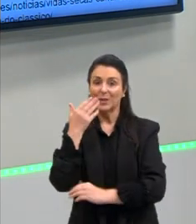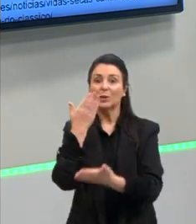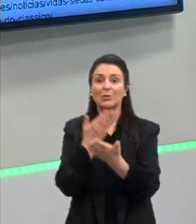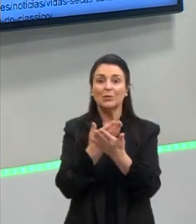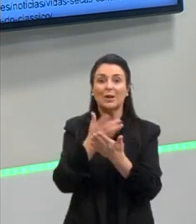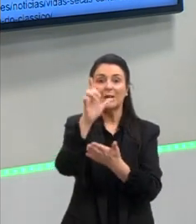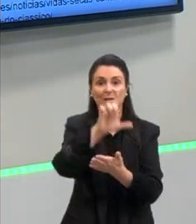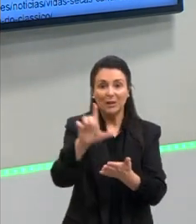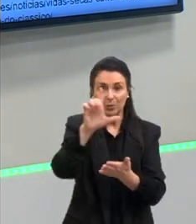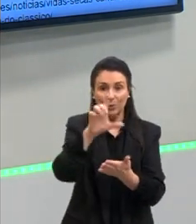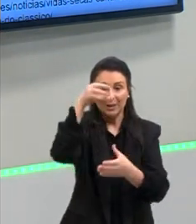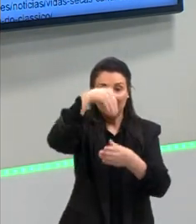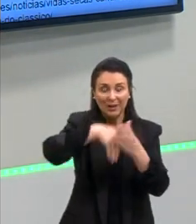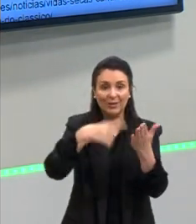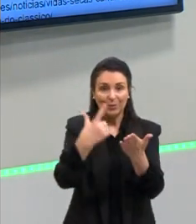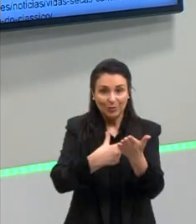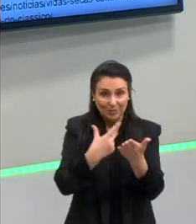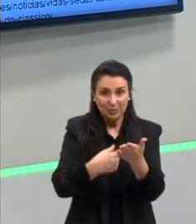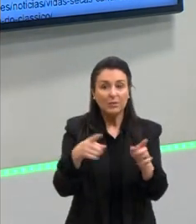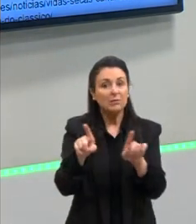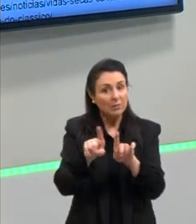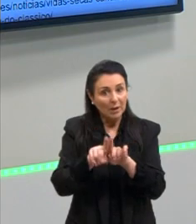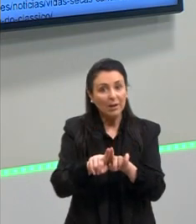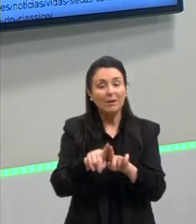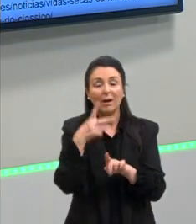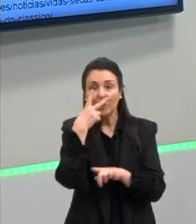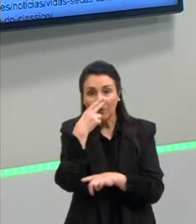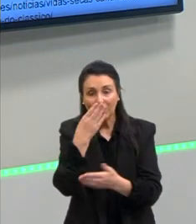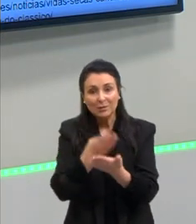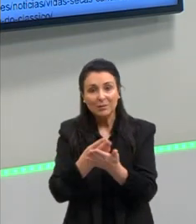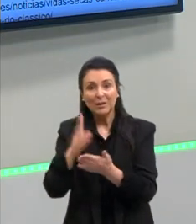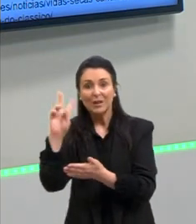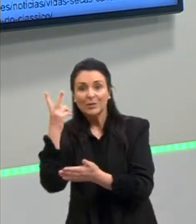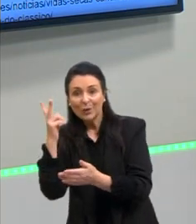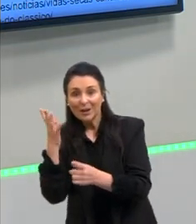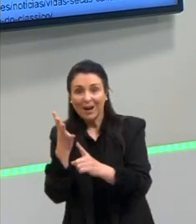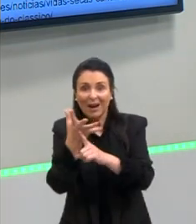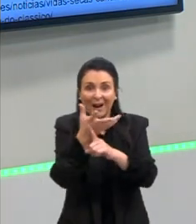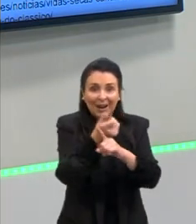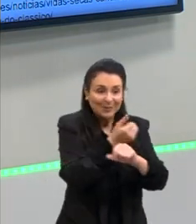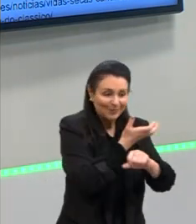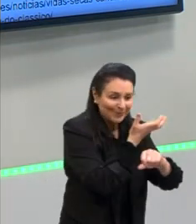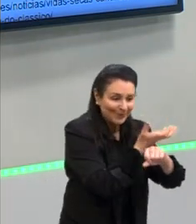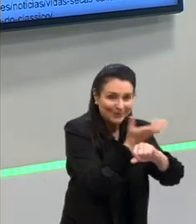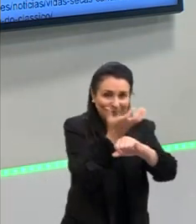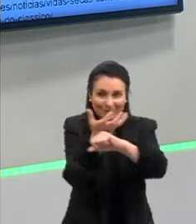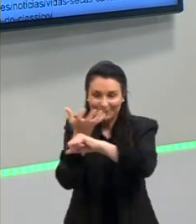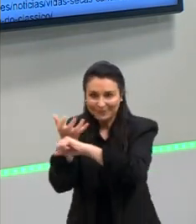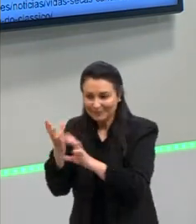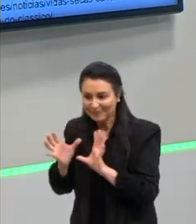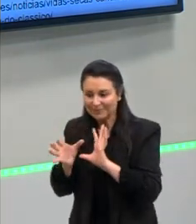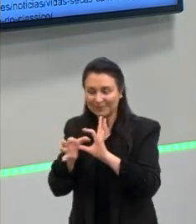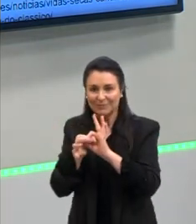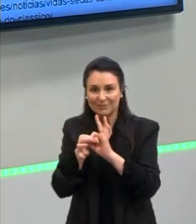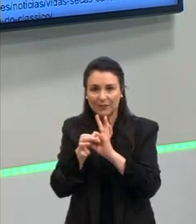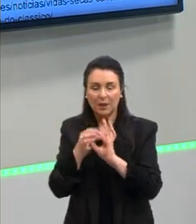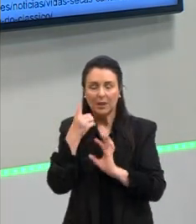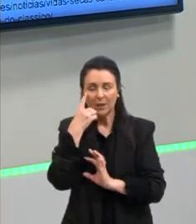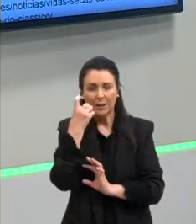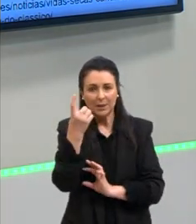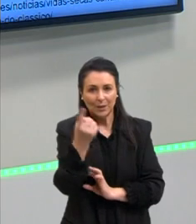clássicos também é estudar história assim como também estudar Artes tudo A interdisciplina então é interessante sim